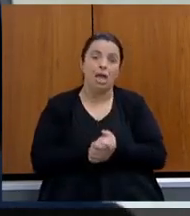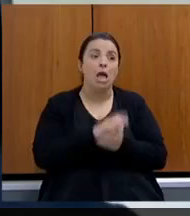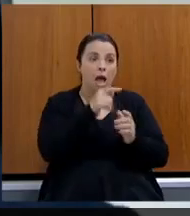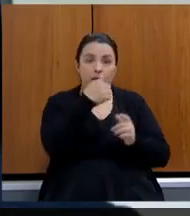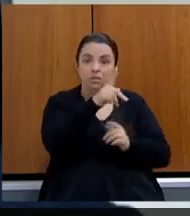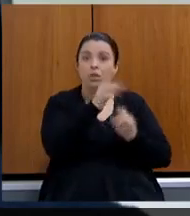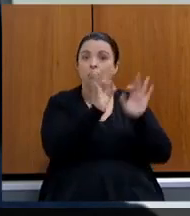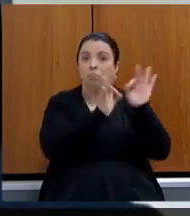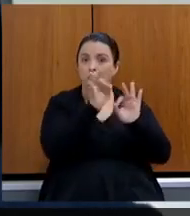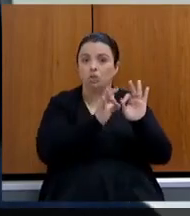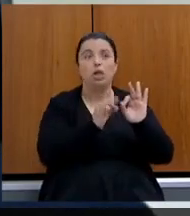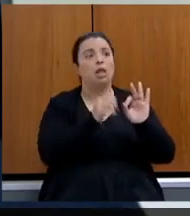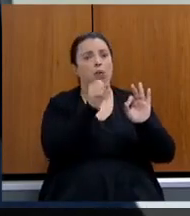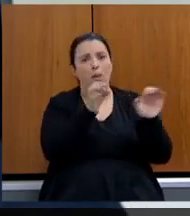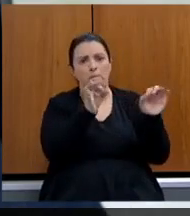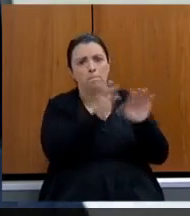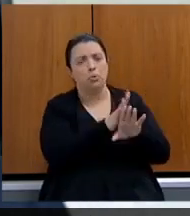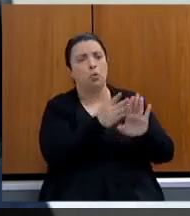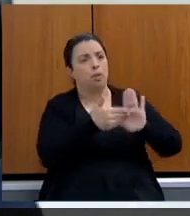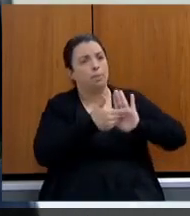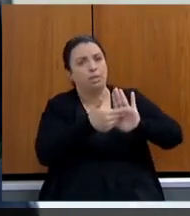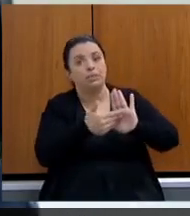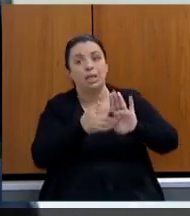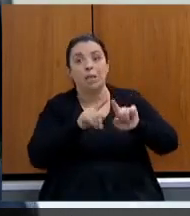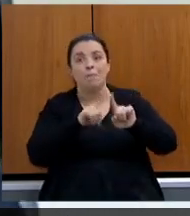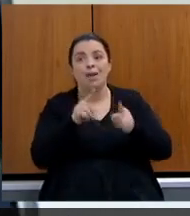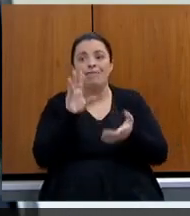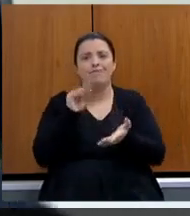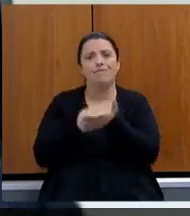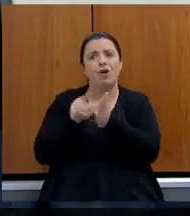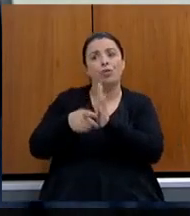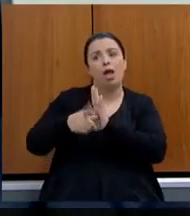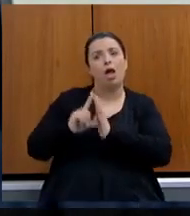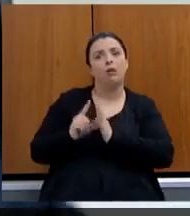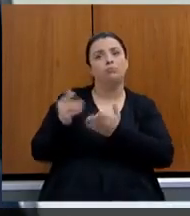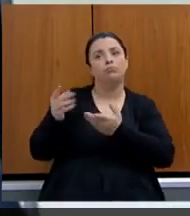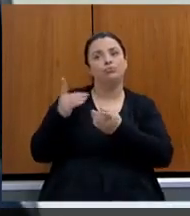para poder consertar essa questão do projeto voltado